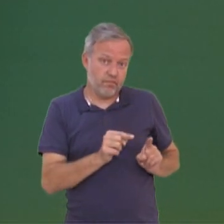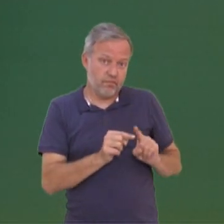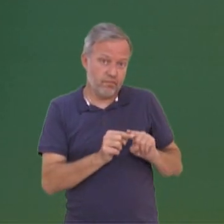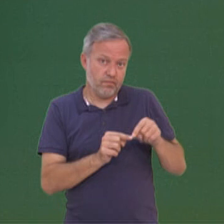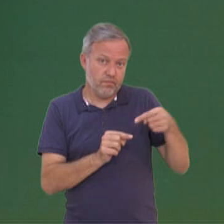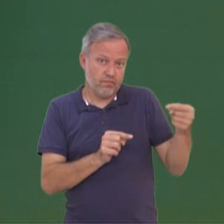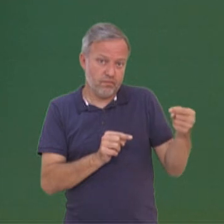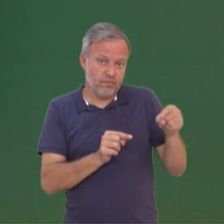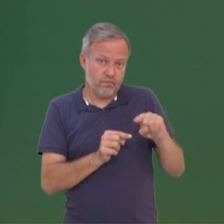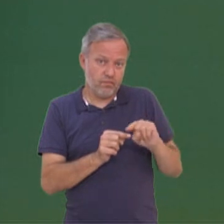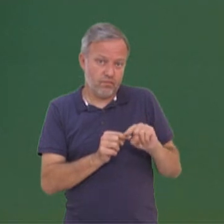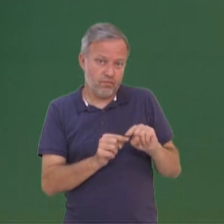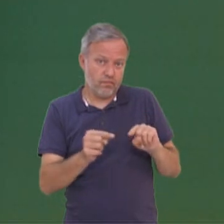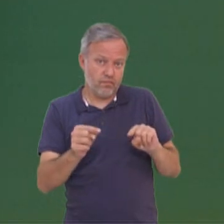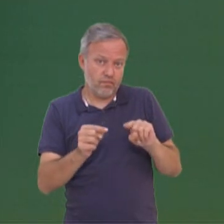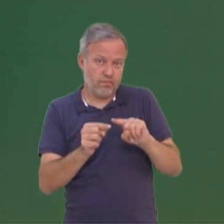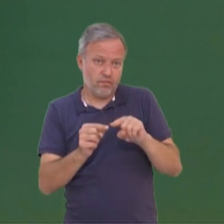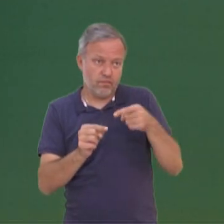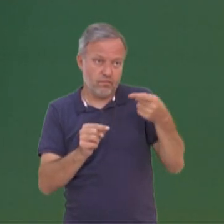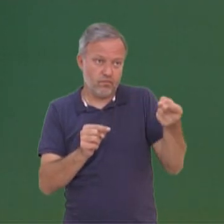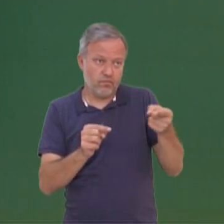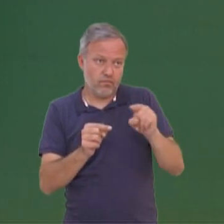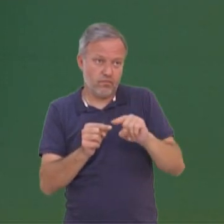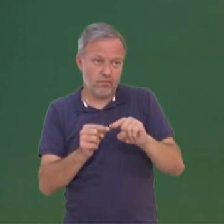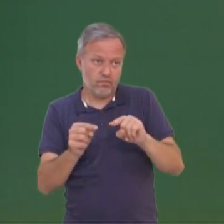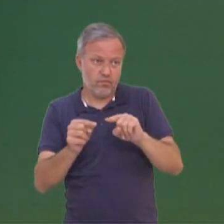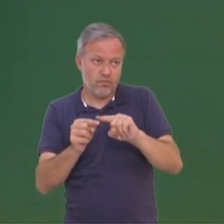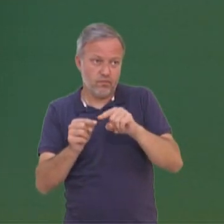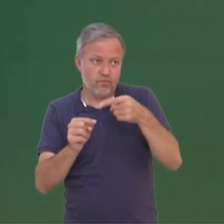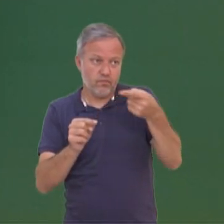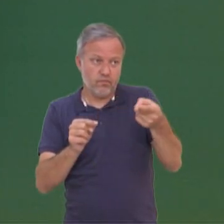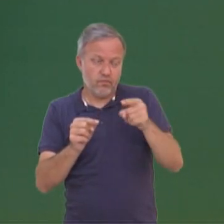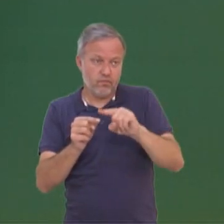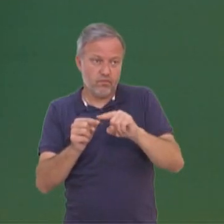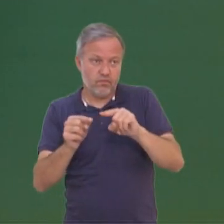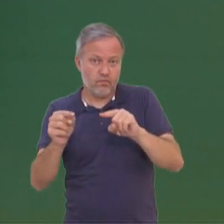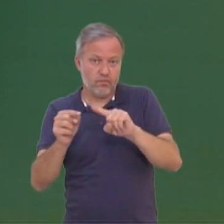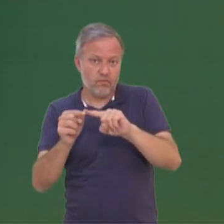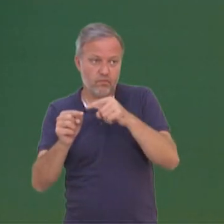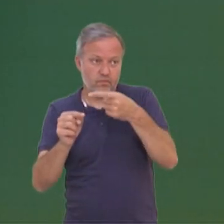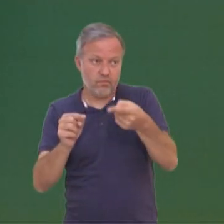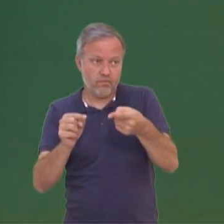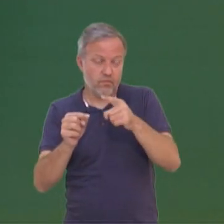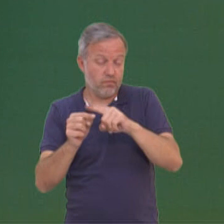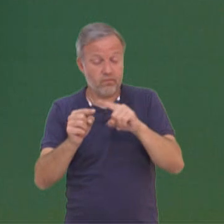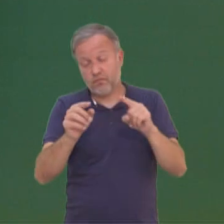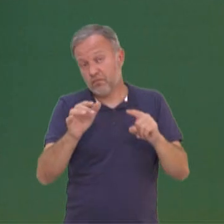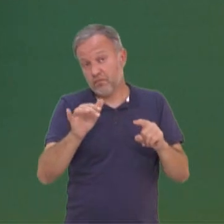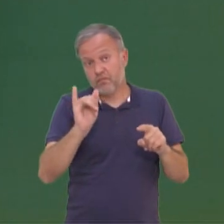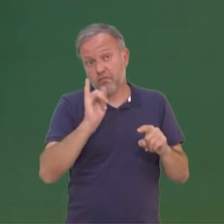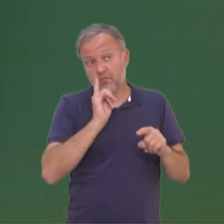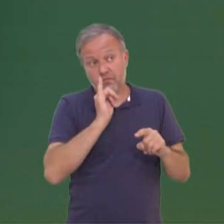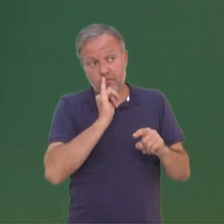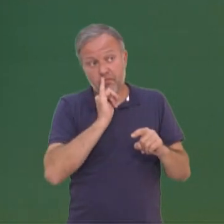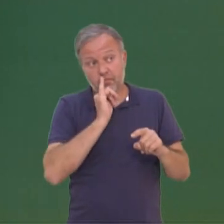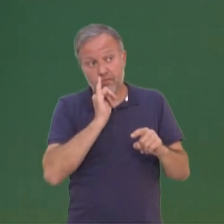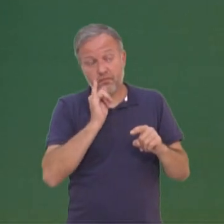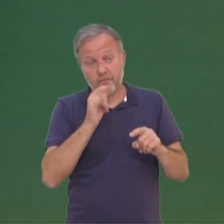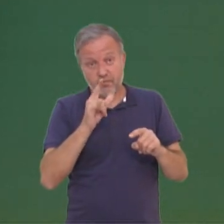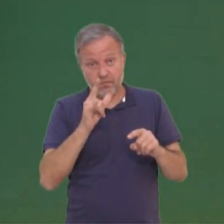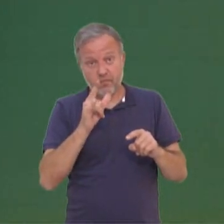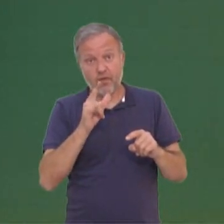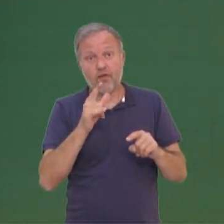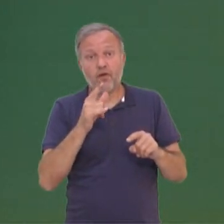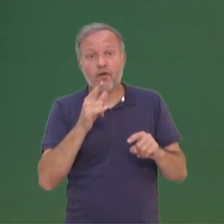essa linhagem. Sua mãe não virou seu pai. Desculpe, sua avó não virou seu pai. Seu pai não virou você. Mas ela originou